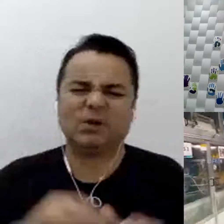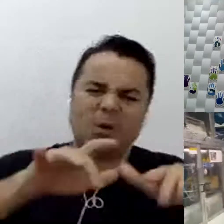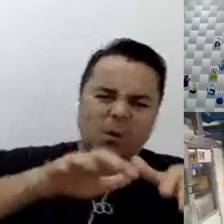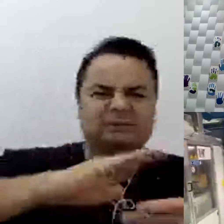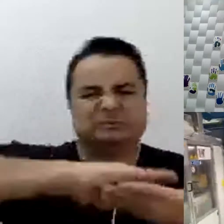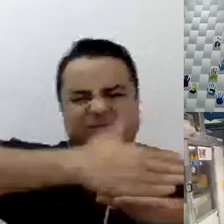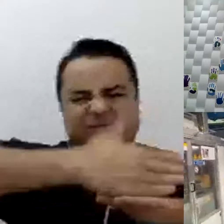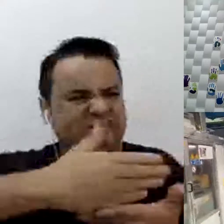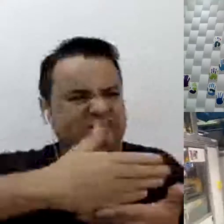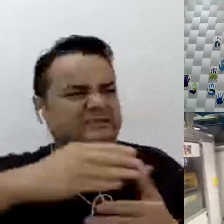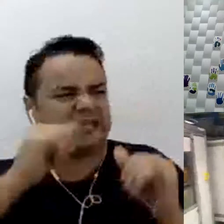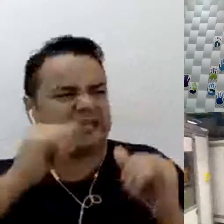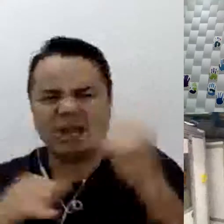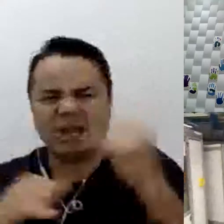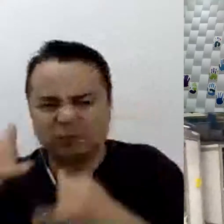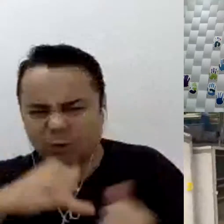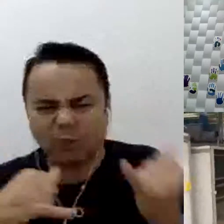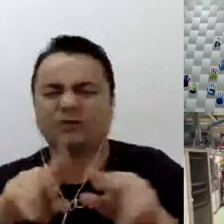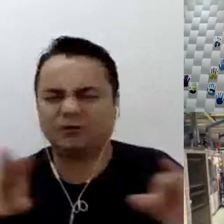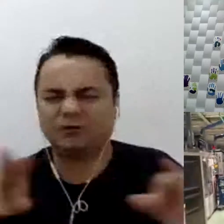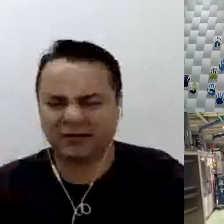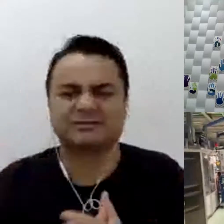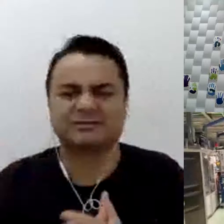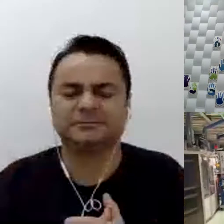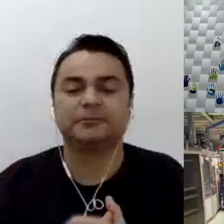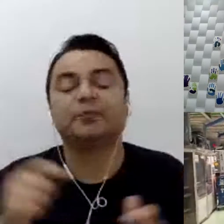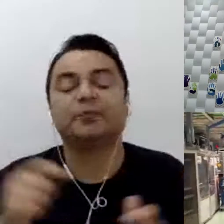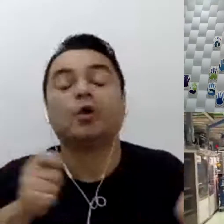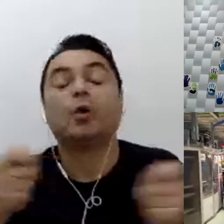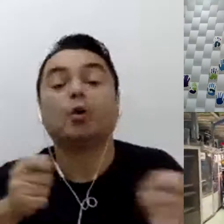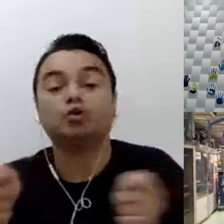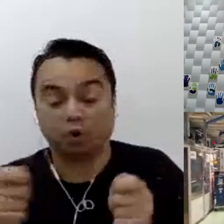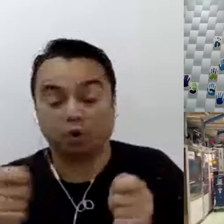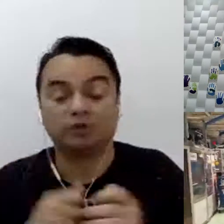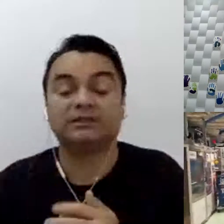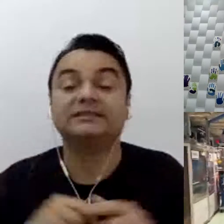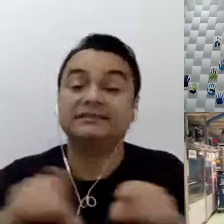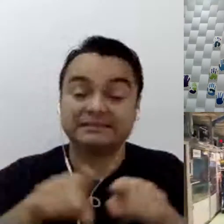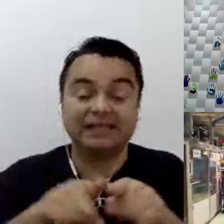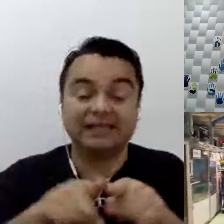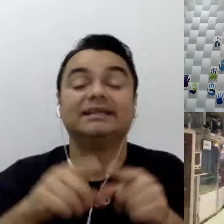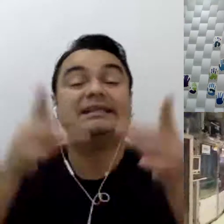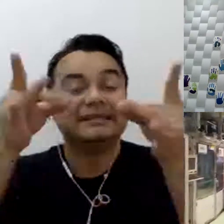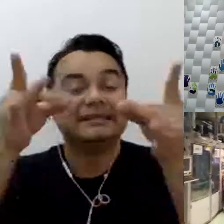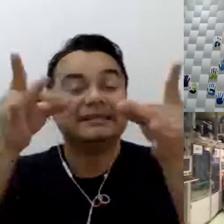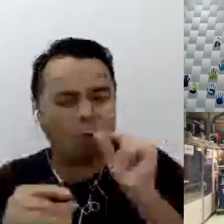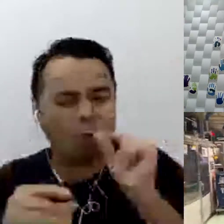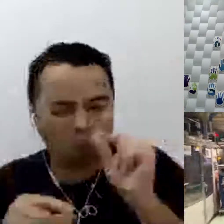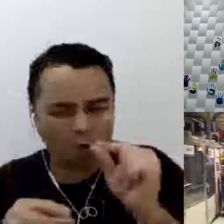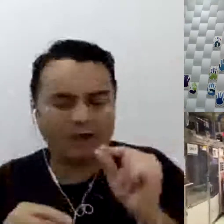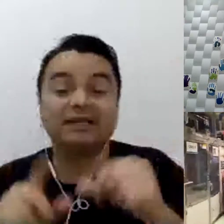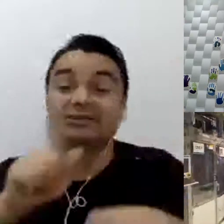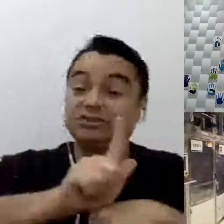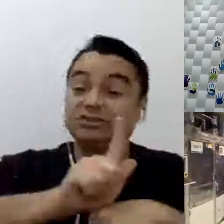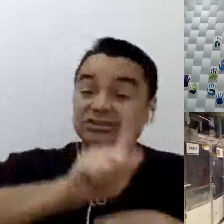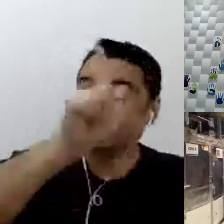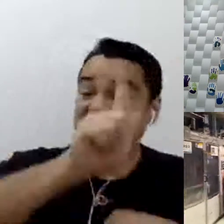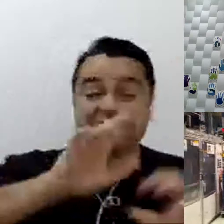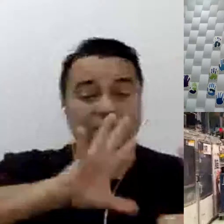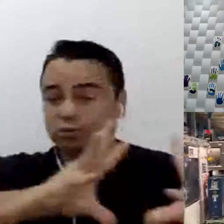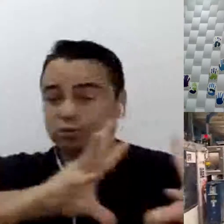controle eletrônico, né? É uma unidade de controle eletrônico que tem como característica gerenciar todos